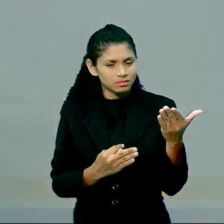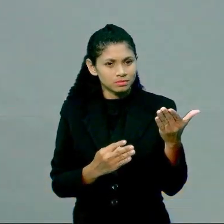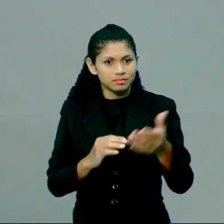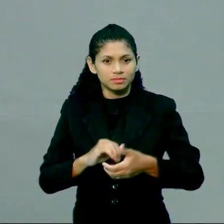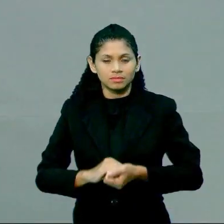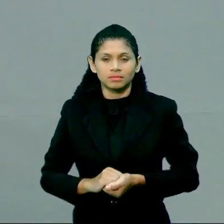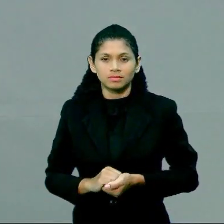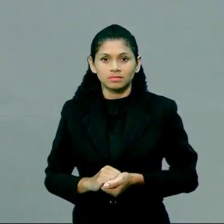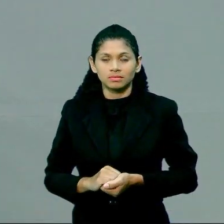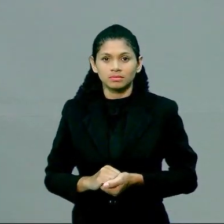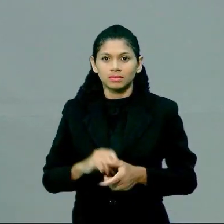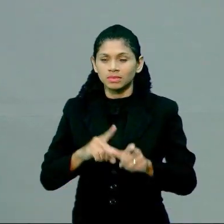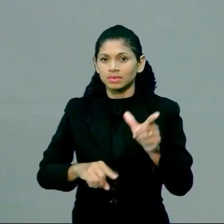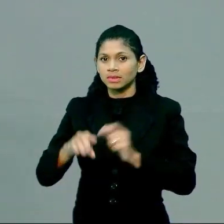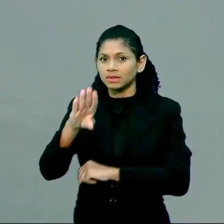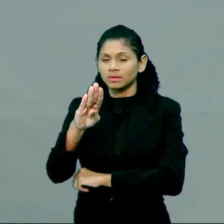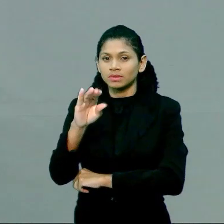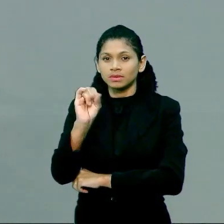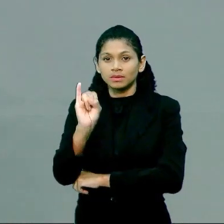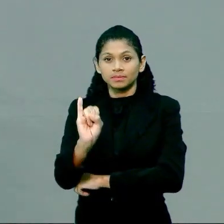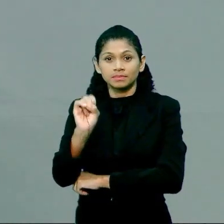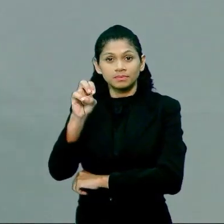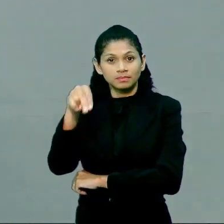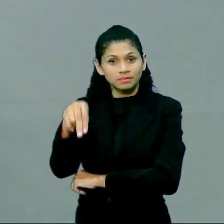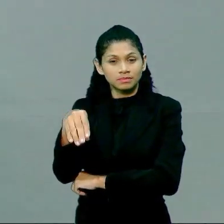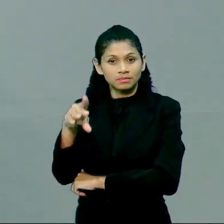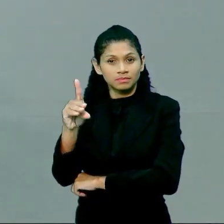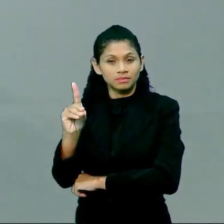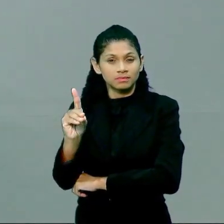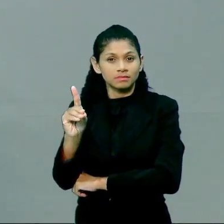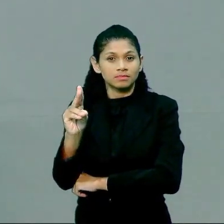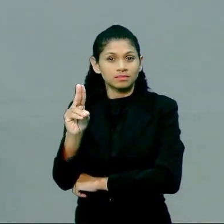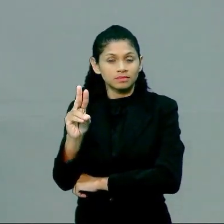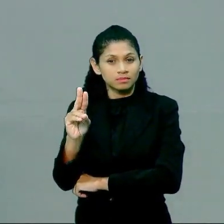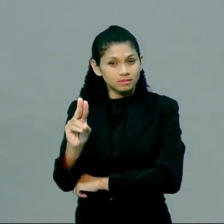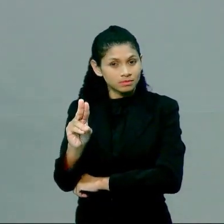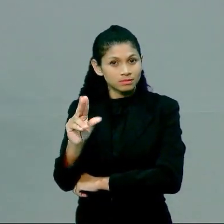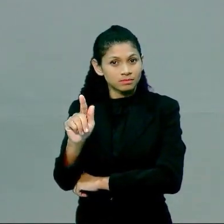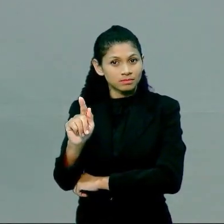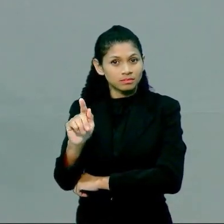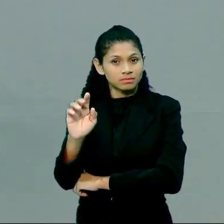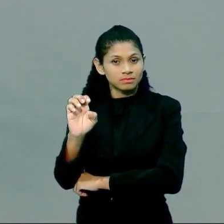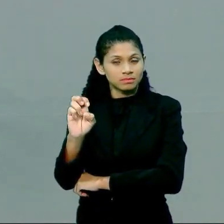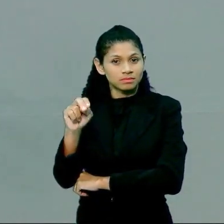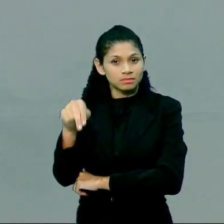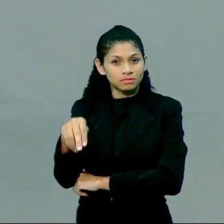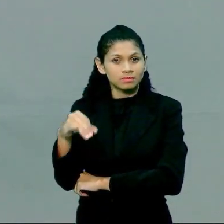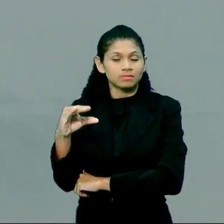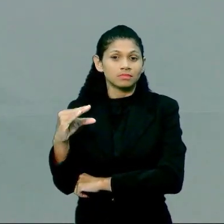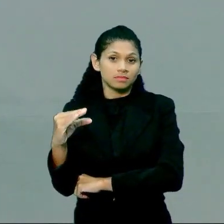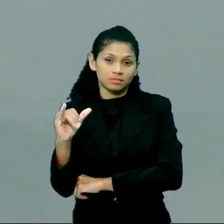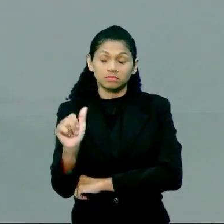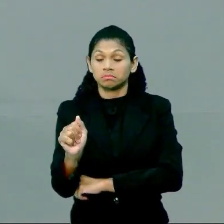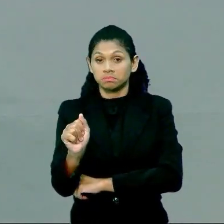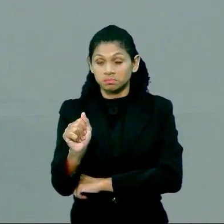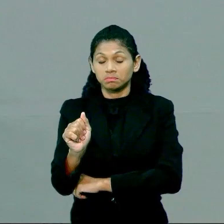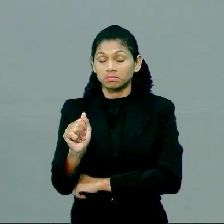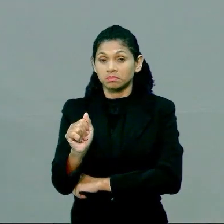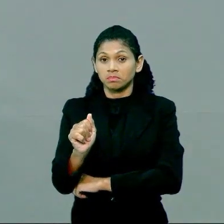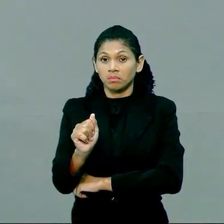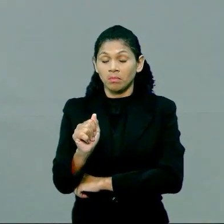Indulgência, parece padre, né? As liturgias e as indulgências da igreja. Vamos pedir o perdão, nos